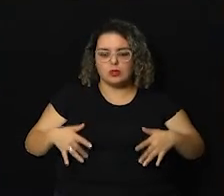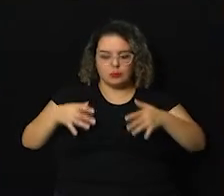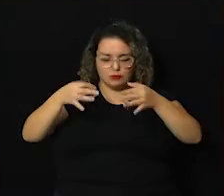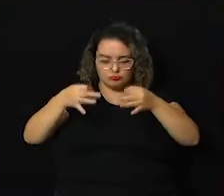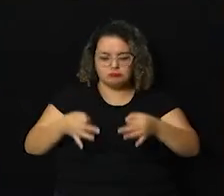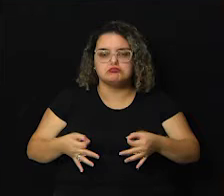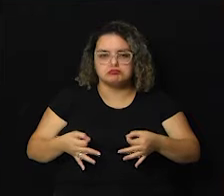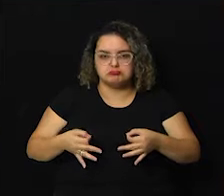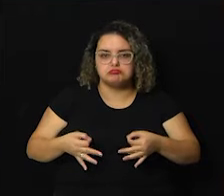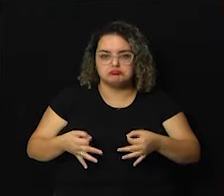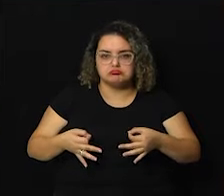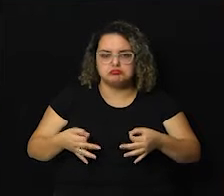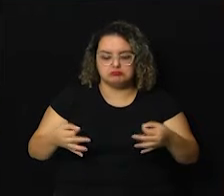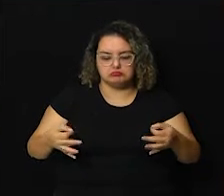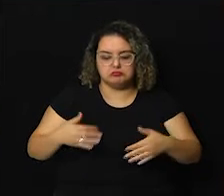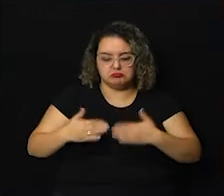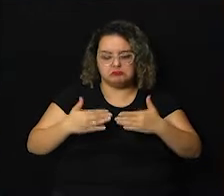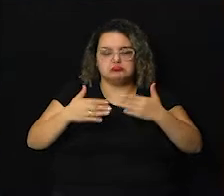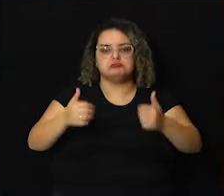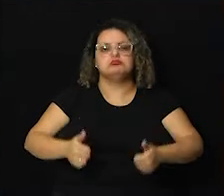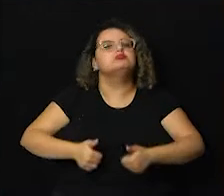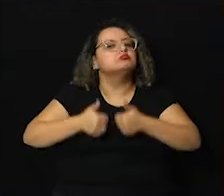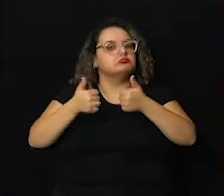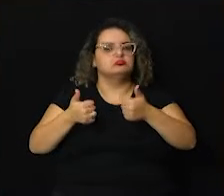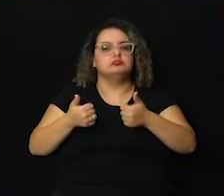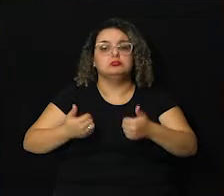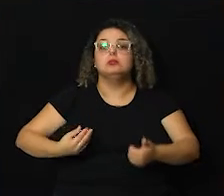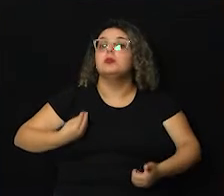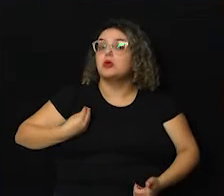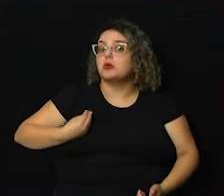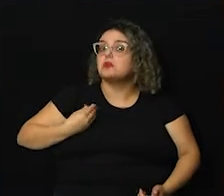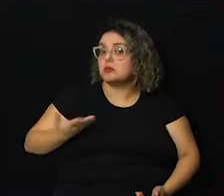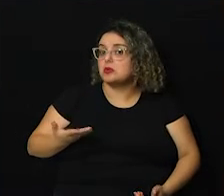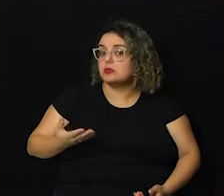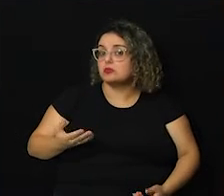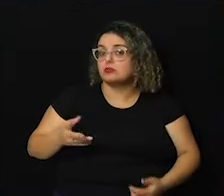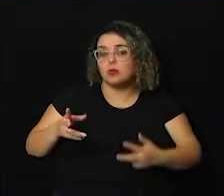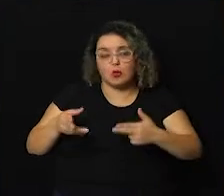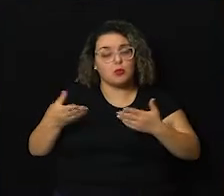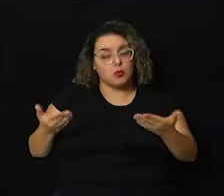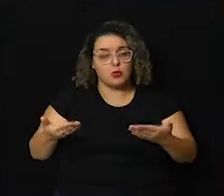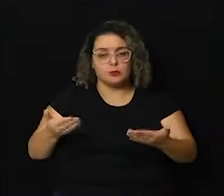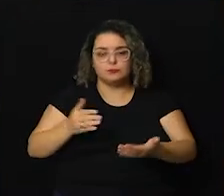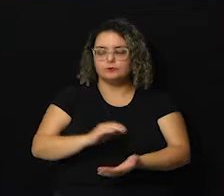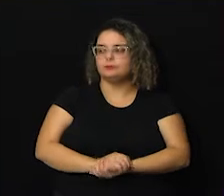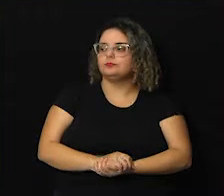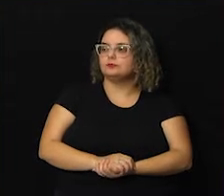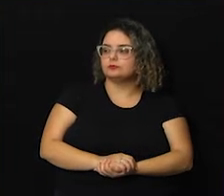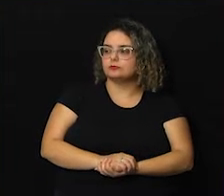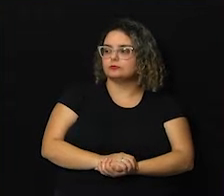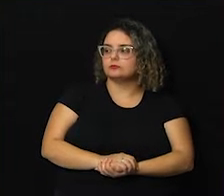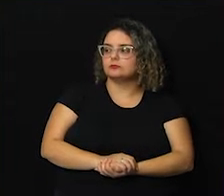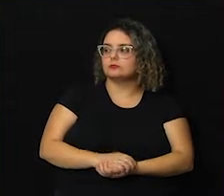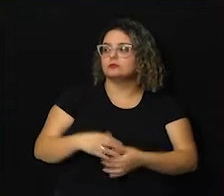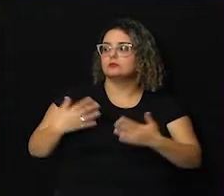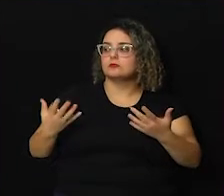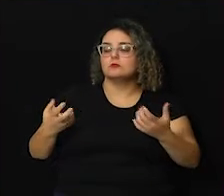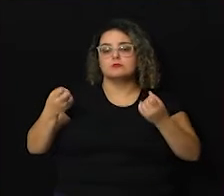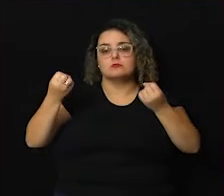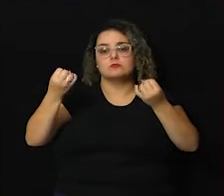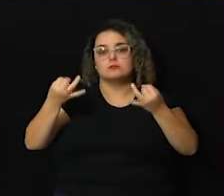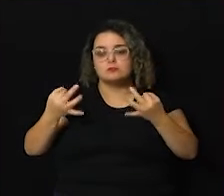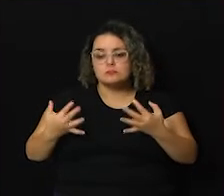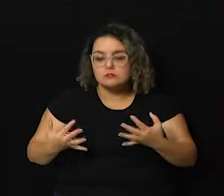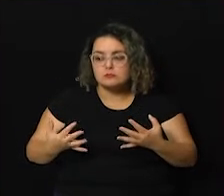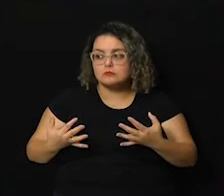essencialmente dotado e caprichado ao longo da evolução para a gente poder viver como nós vivemos hoje. Doutor, bela